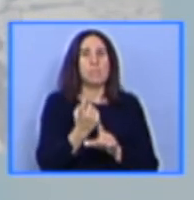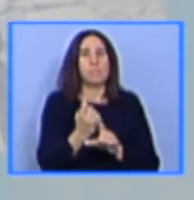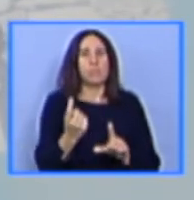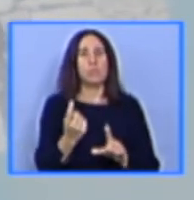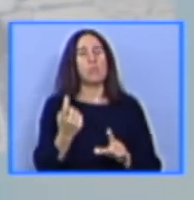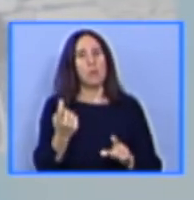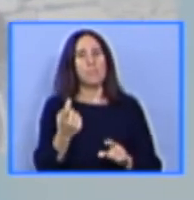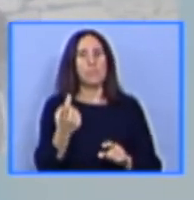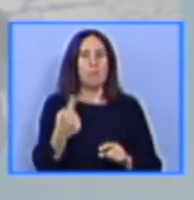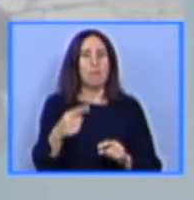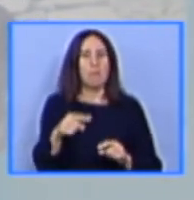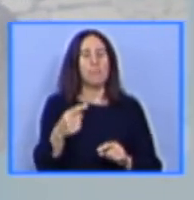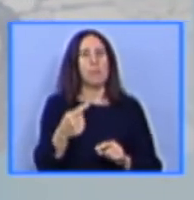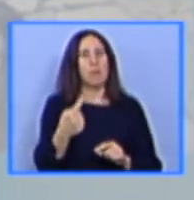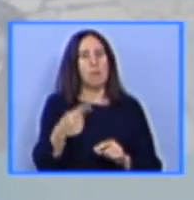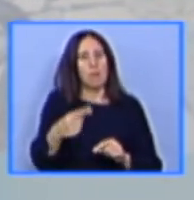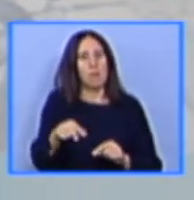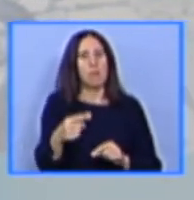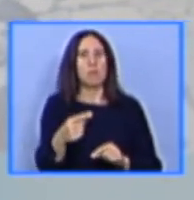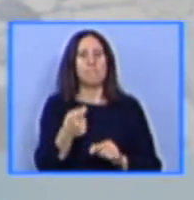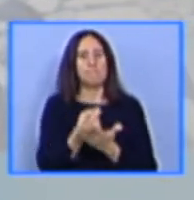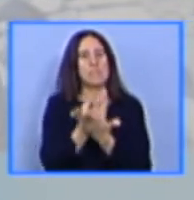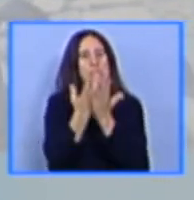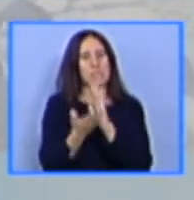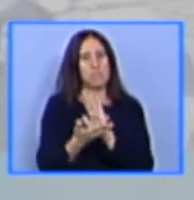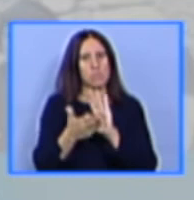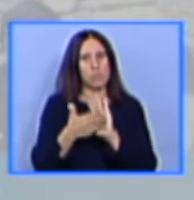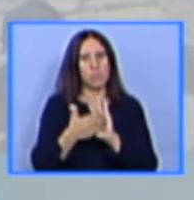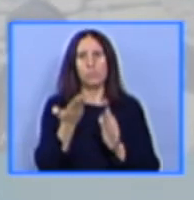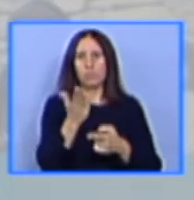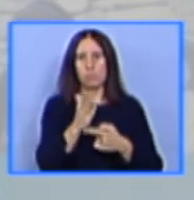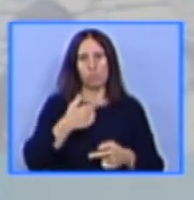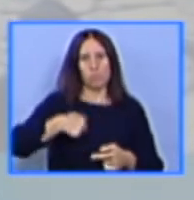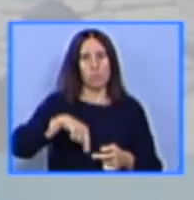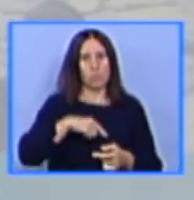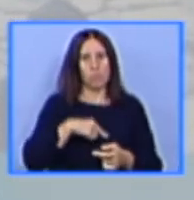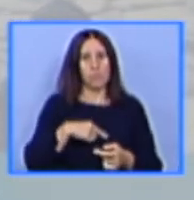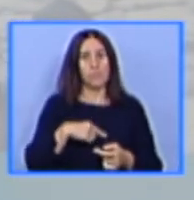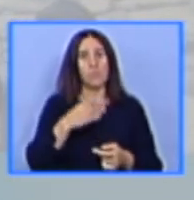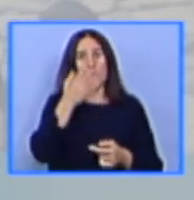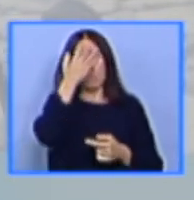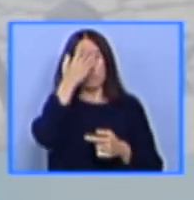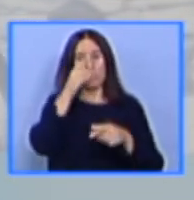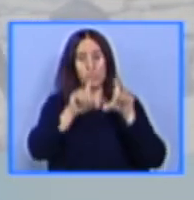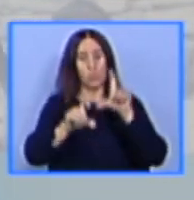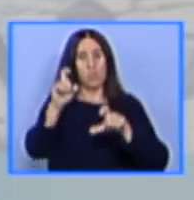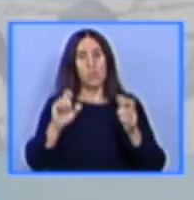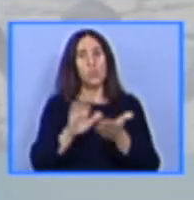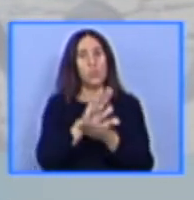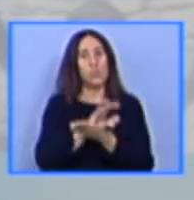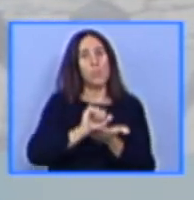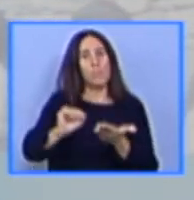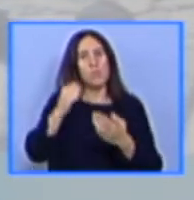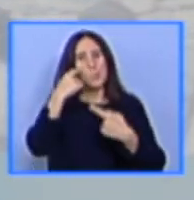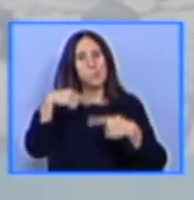há vários indícios disso. Por exemplo, nós vendo as sondagens publicadas no Expresso com distância de 1